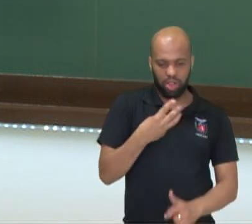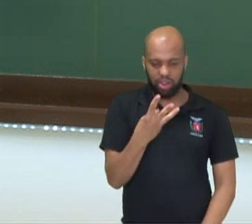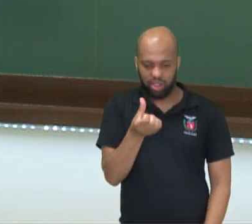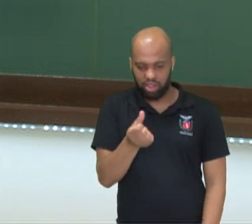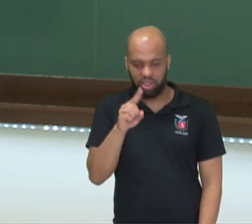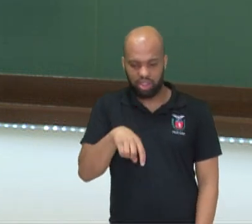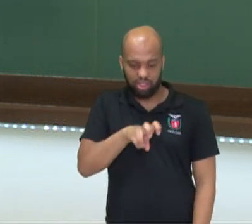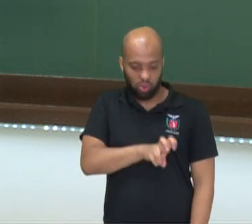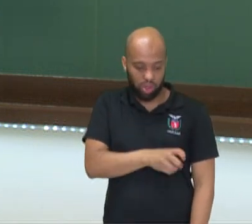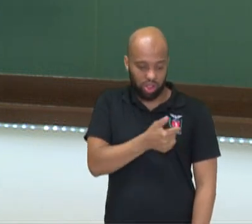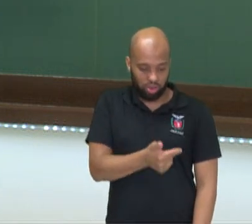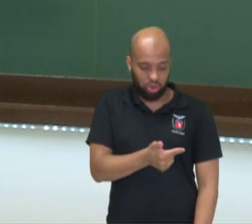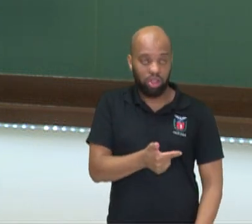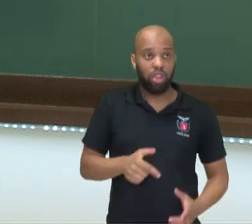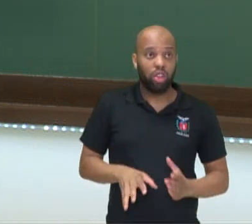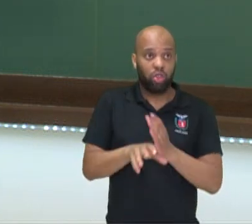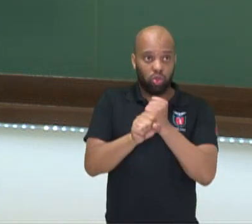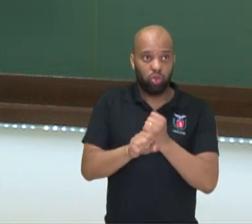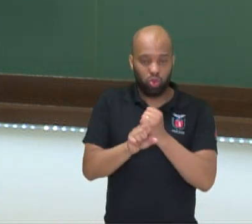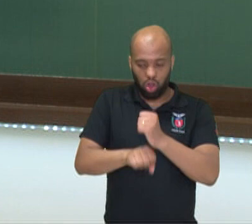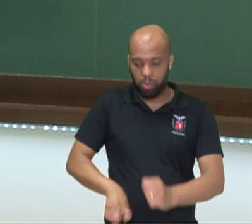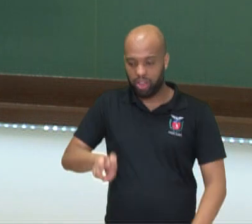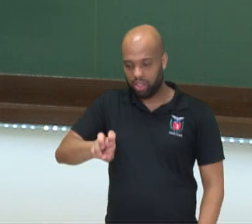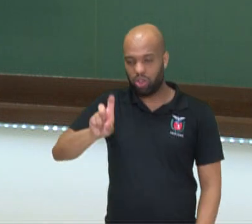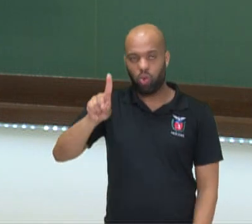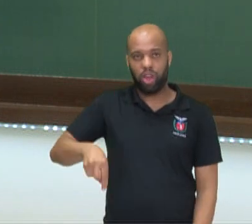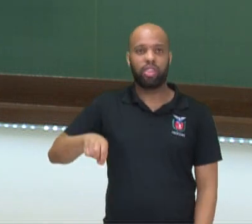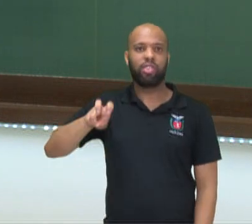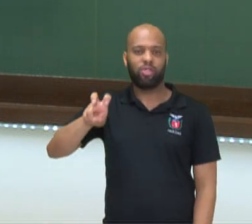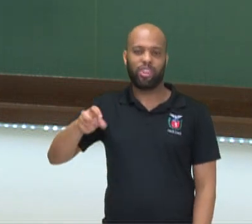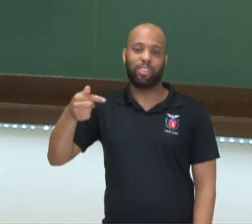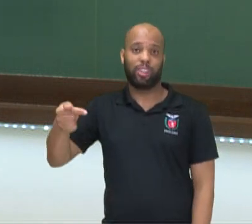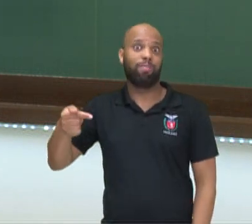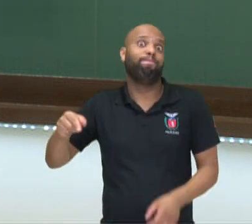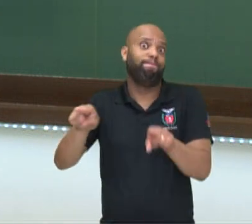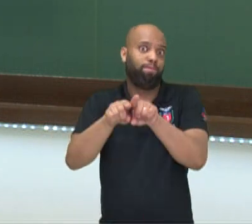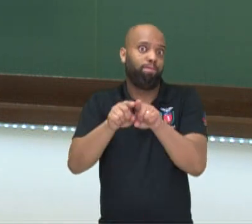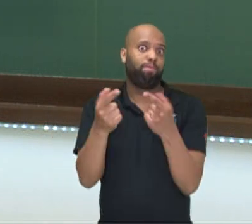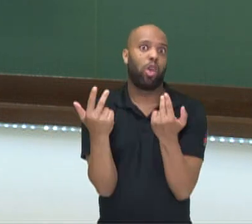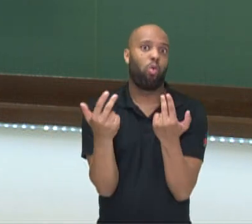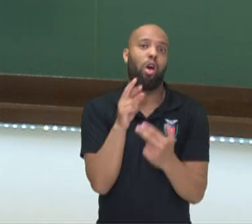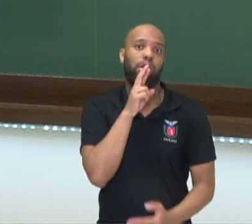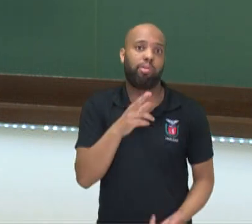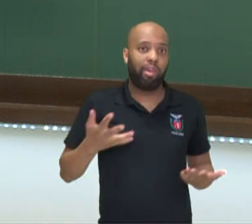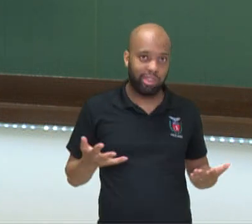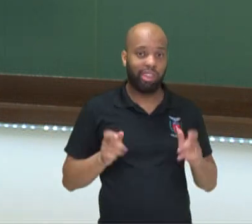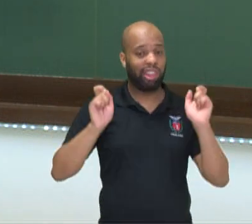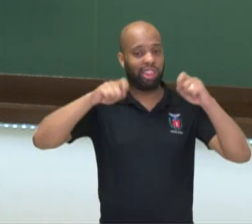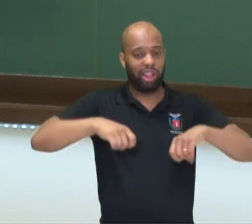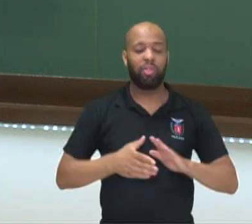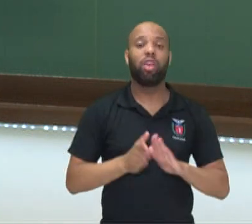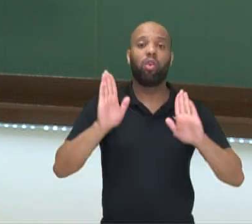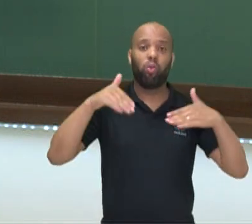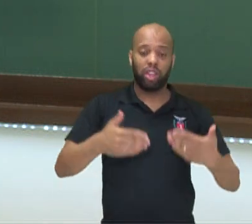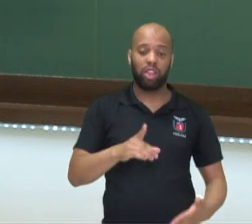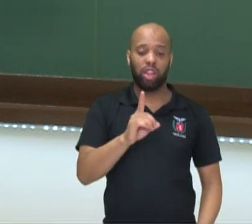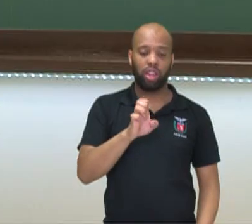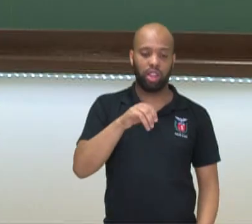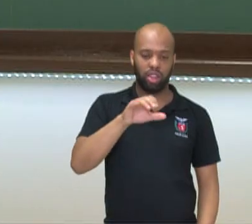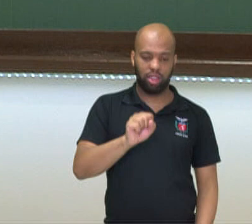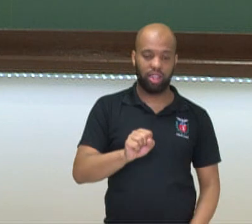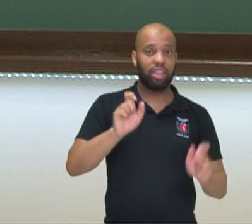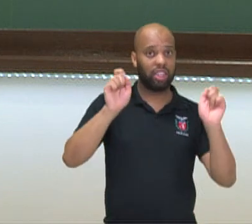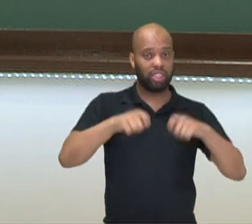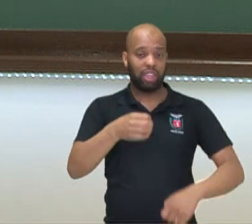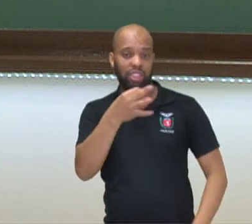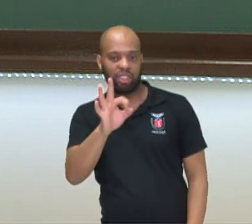é 52. E 52 mais 5 é 57. Então, assim como o Denis poderia estar correto,